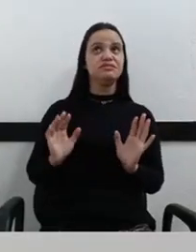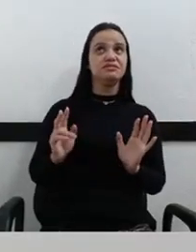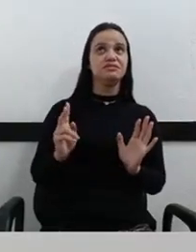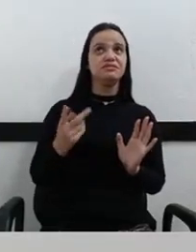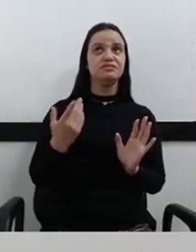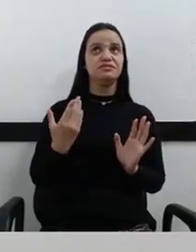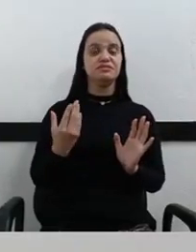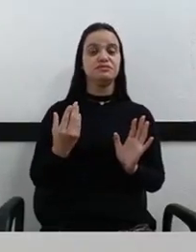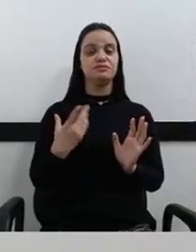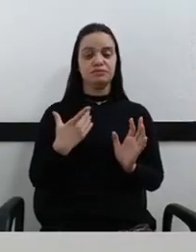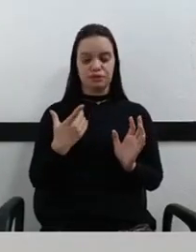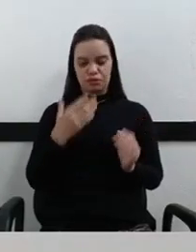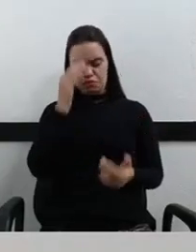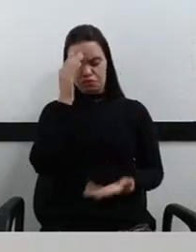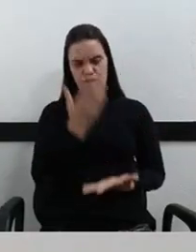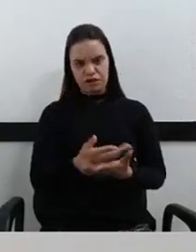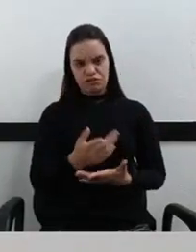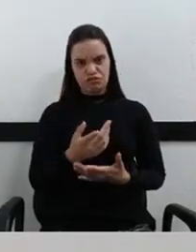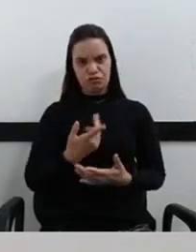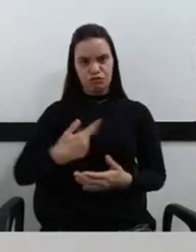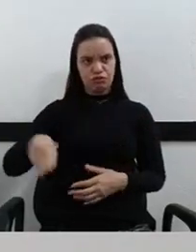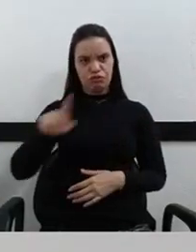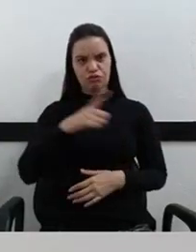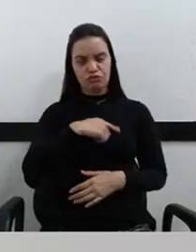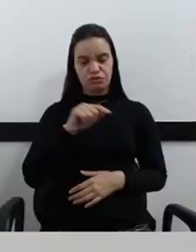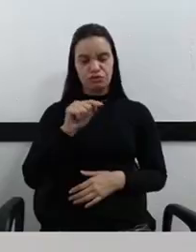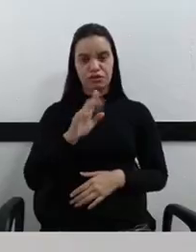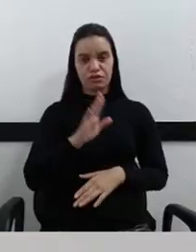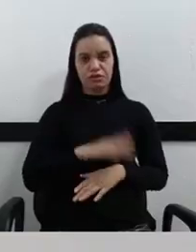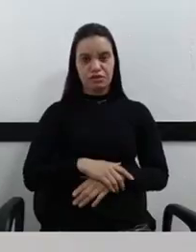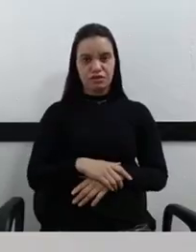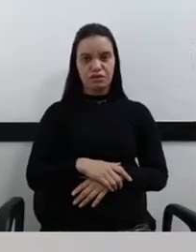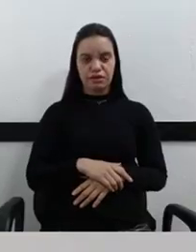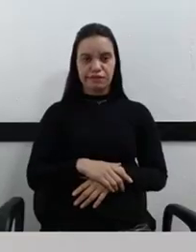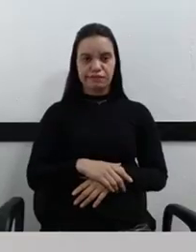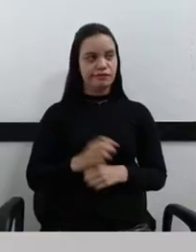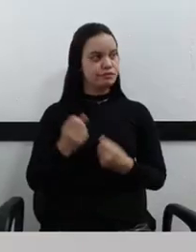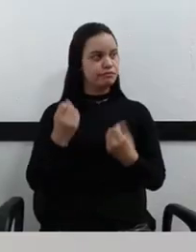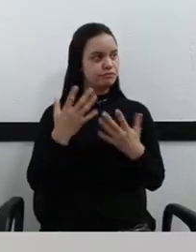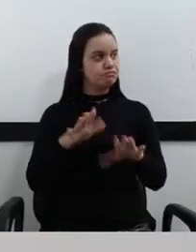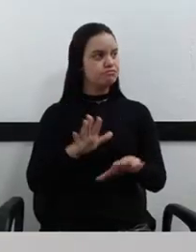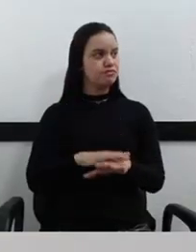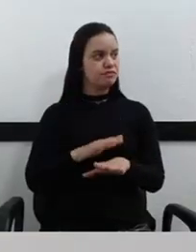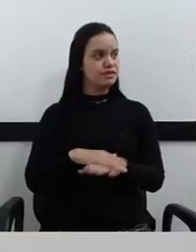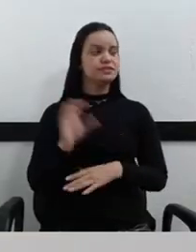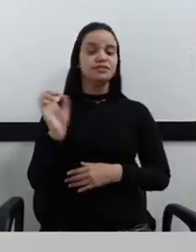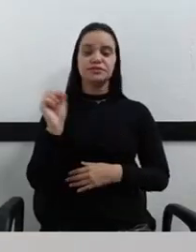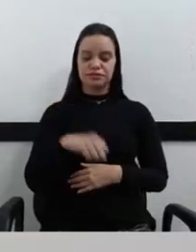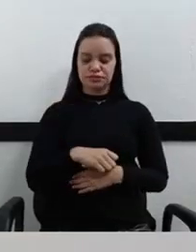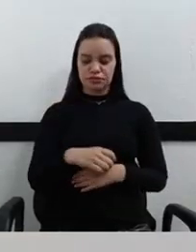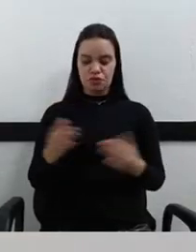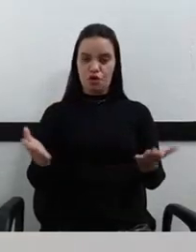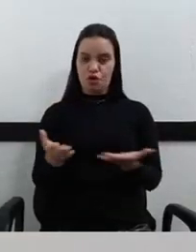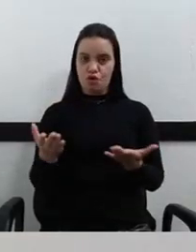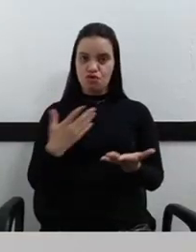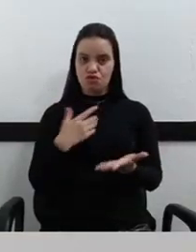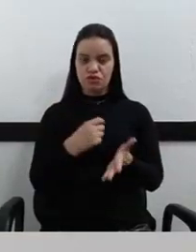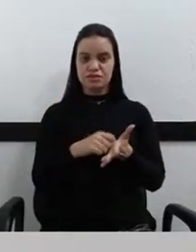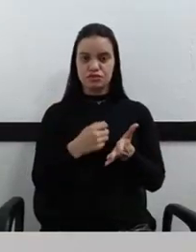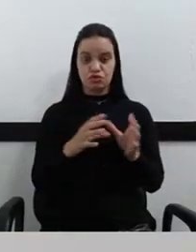fato é, eu quero crer que todo mundo aqui quer fazer uma tábua de salvação. Todo mundo está no mesmo barco. Hoje eu escrevi no grupo, falei